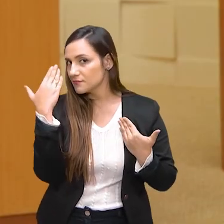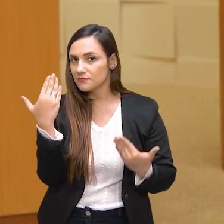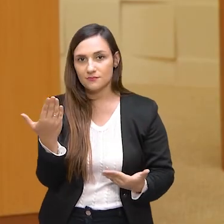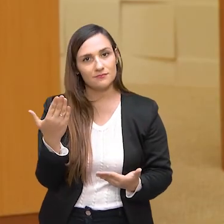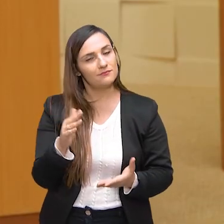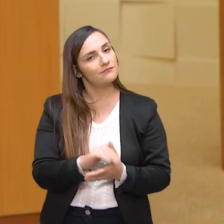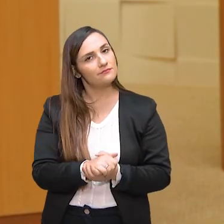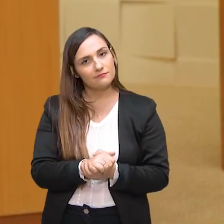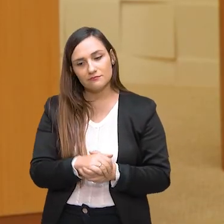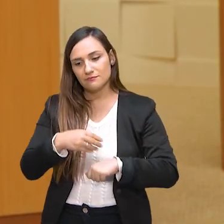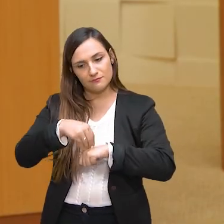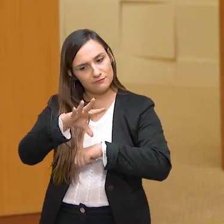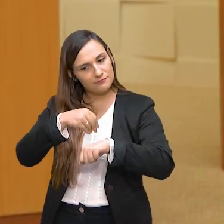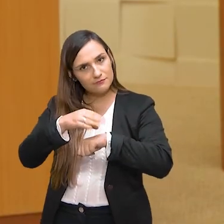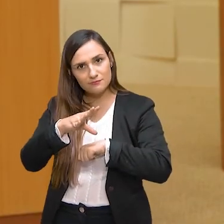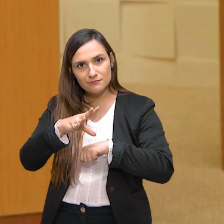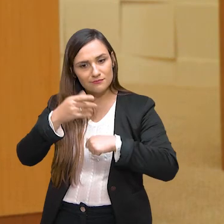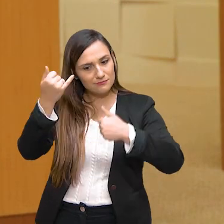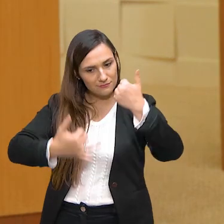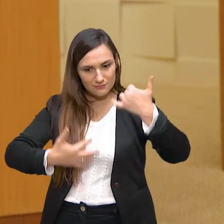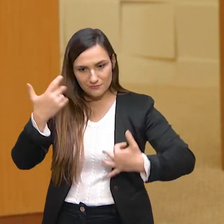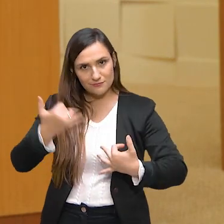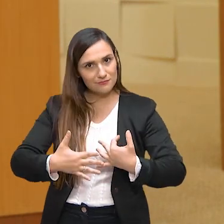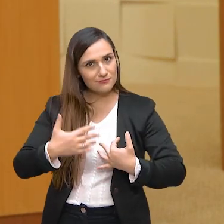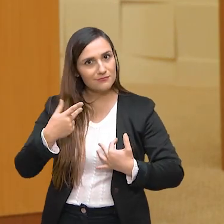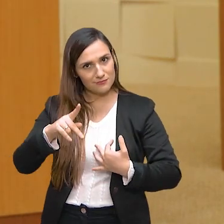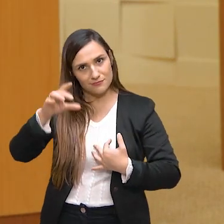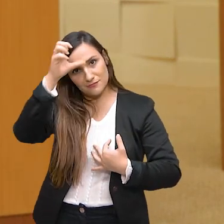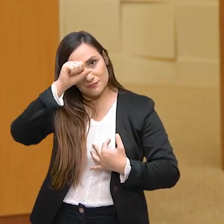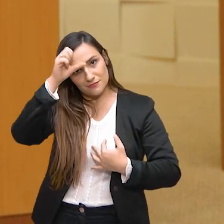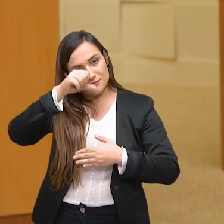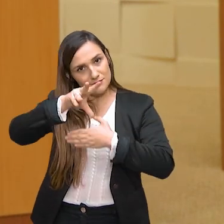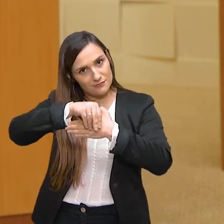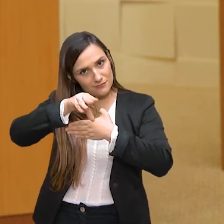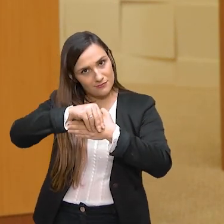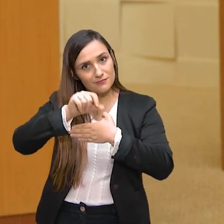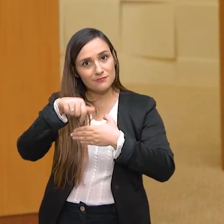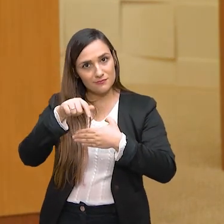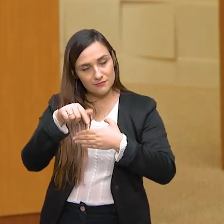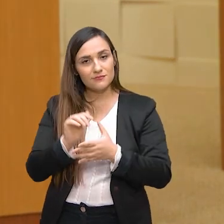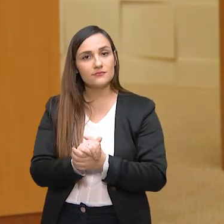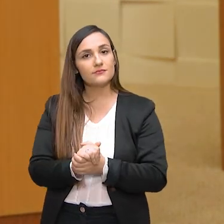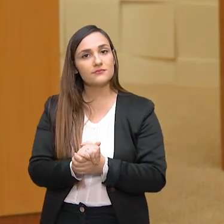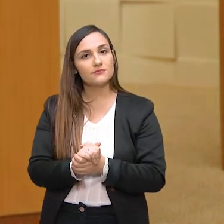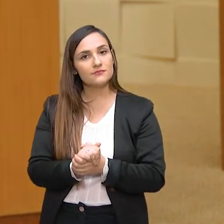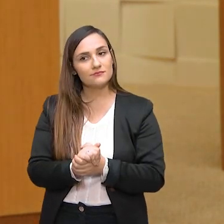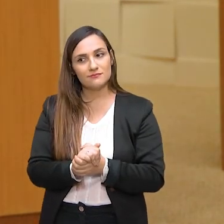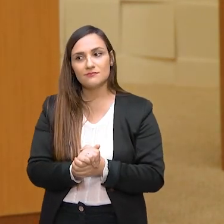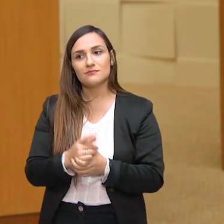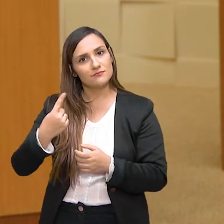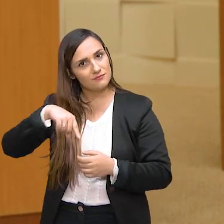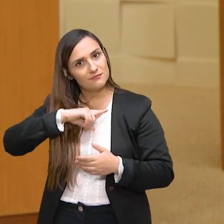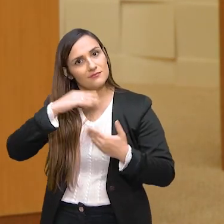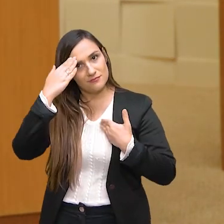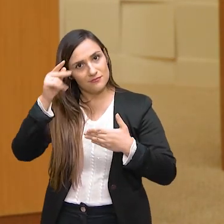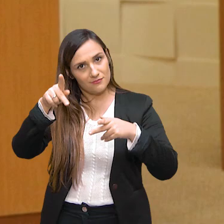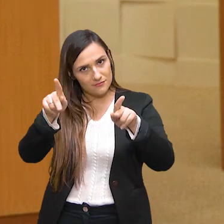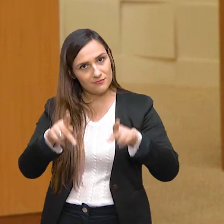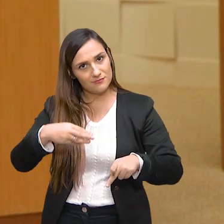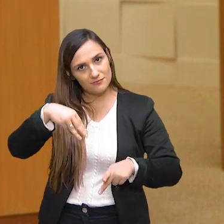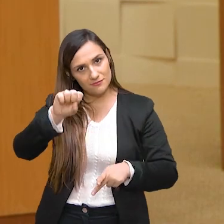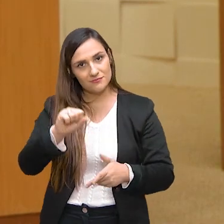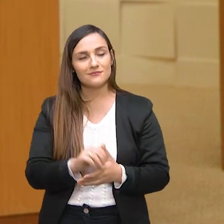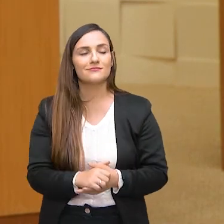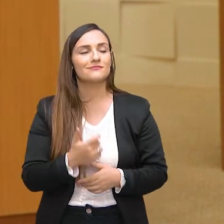embargador, obrigada por trazer os seus conhecimentos, colocá-los à disposição do programa Mérito da Questão e da